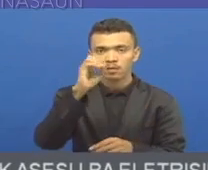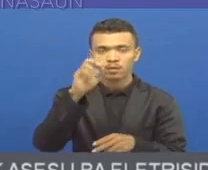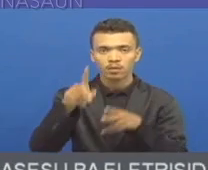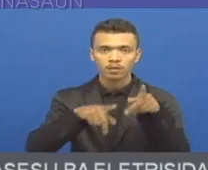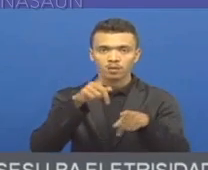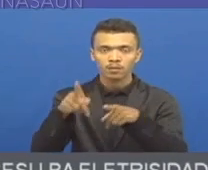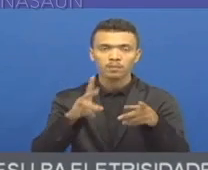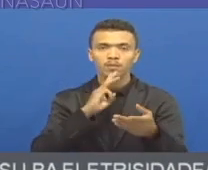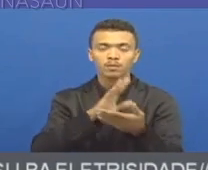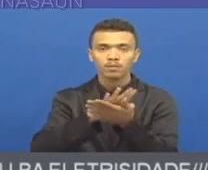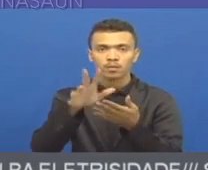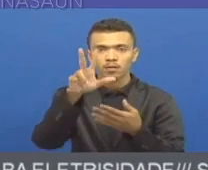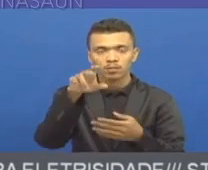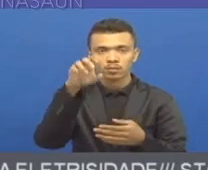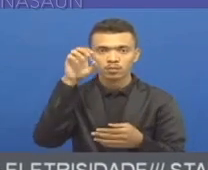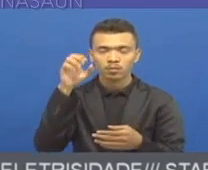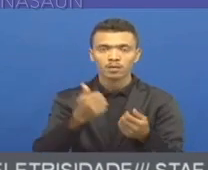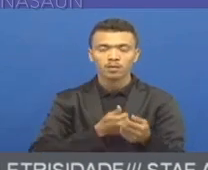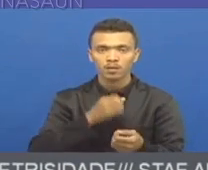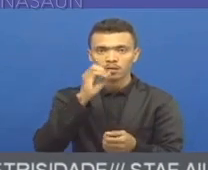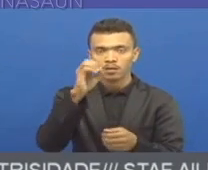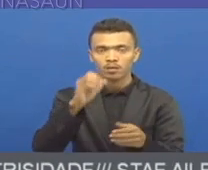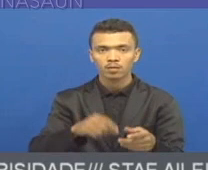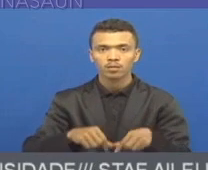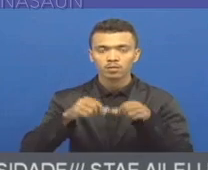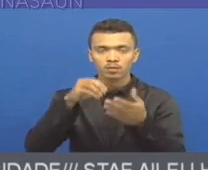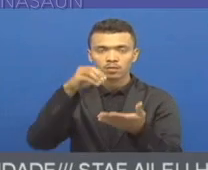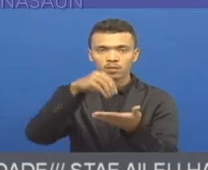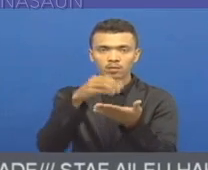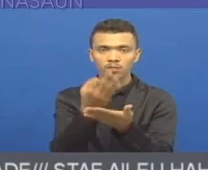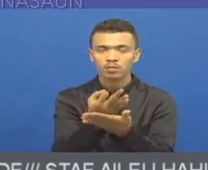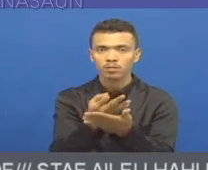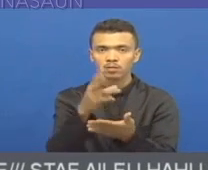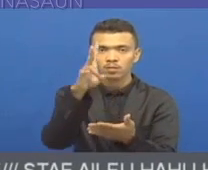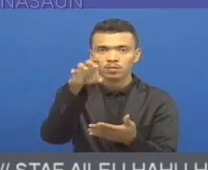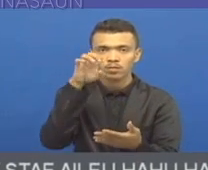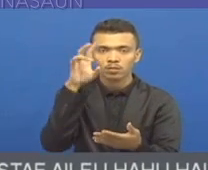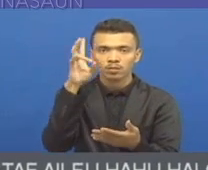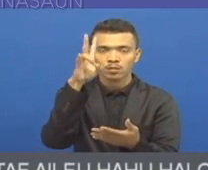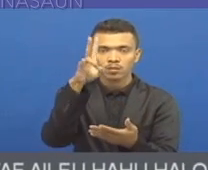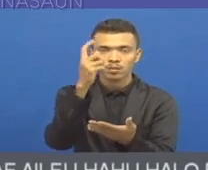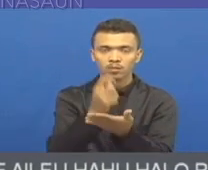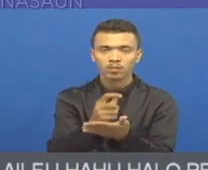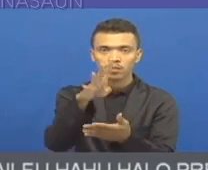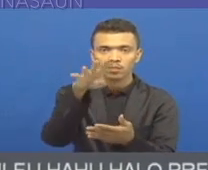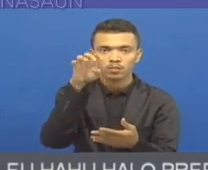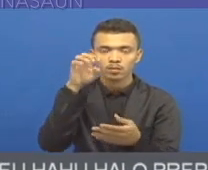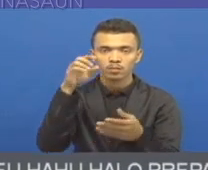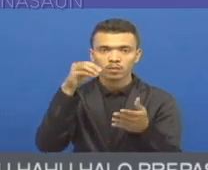Beneficiário bemos a tus tolerancen e a eleu contribui receita reunido a tus atresin ba cofre